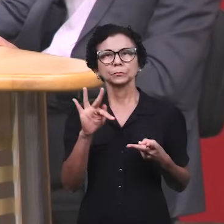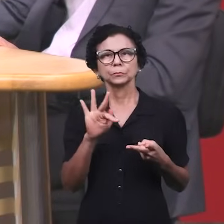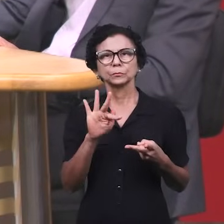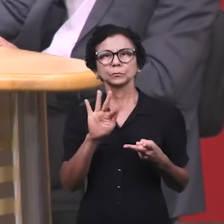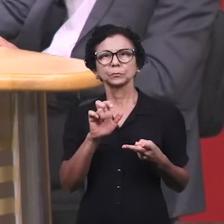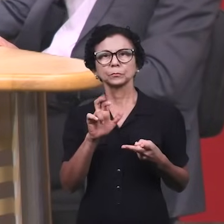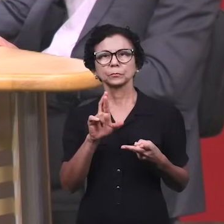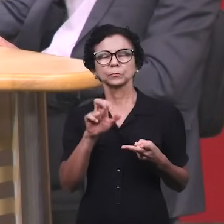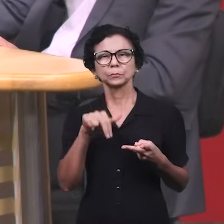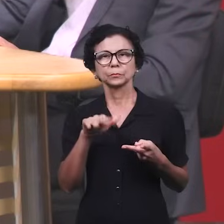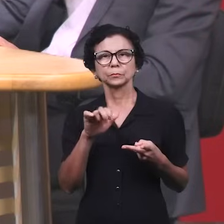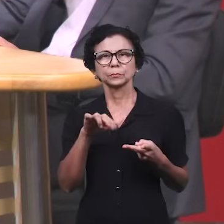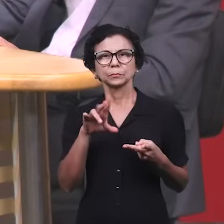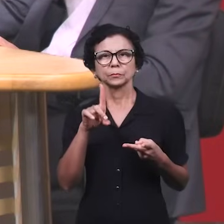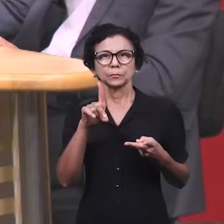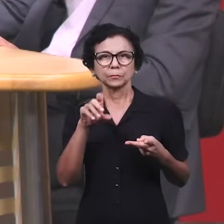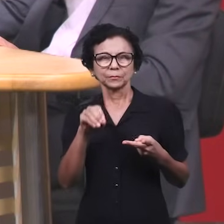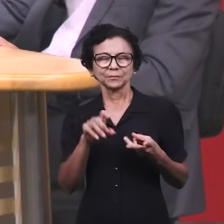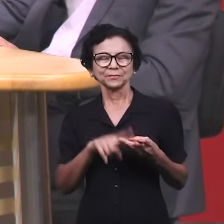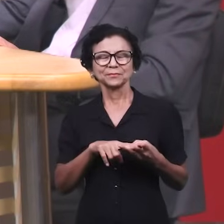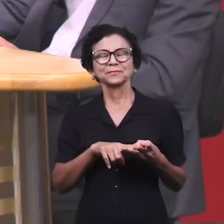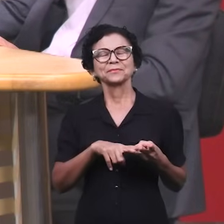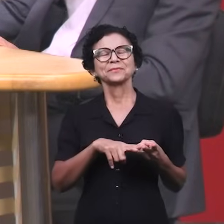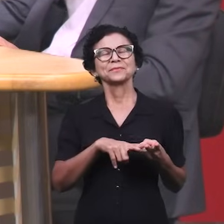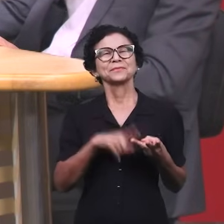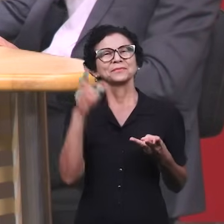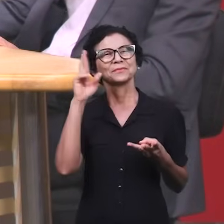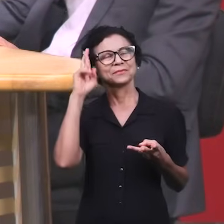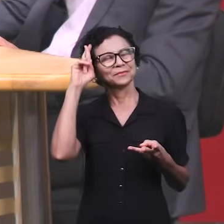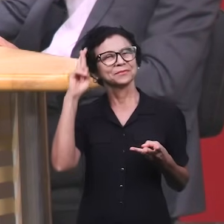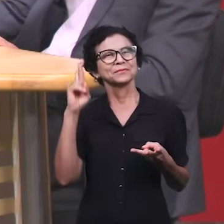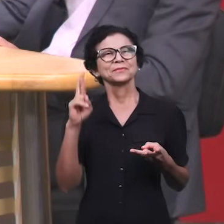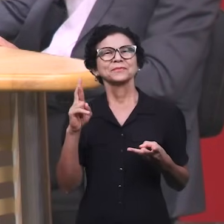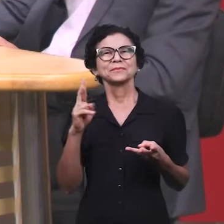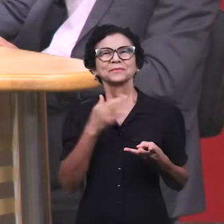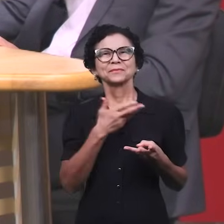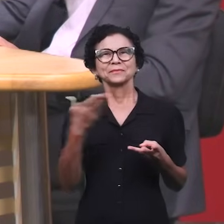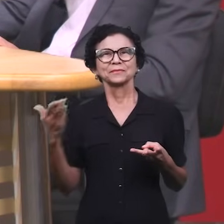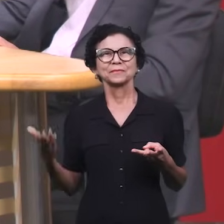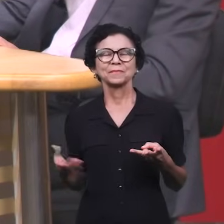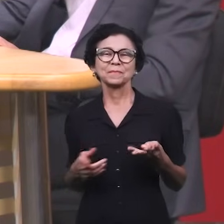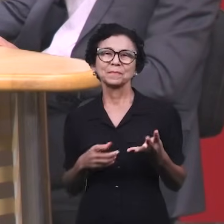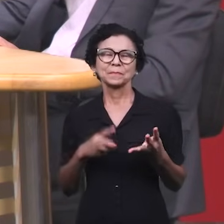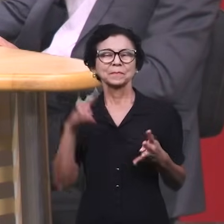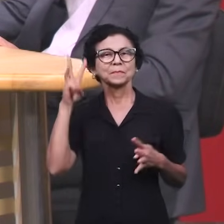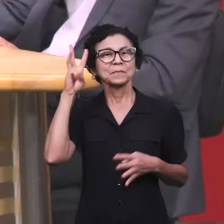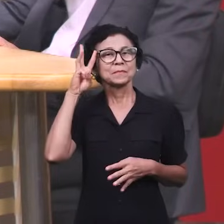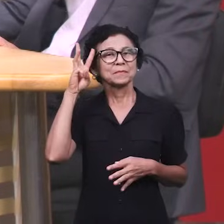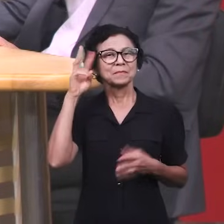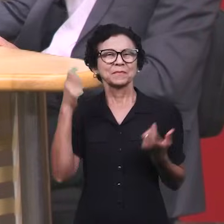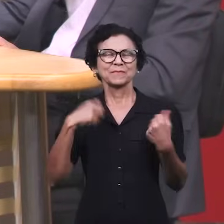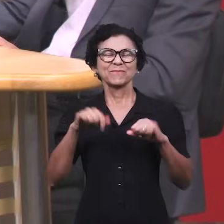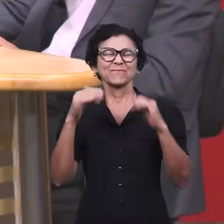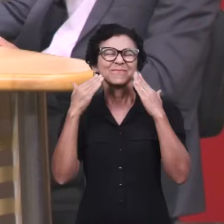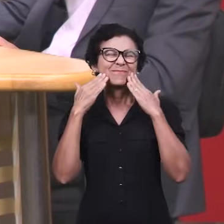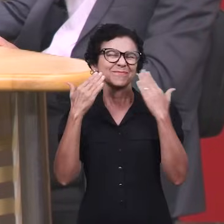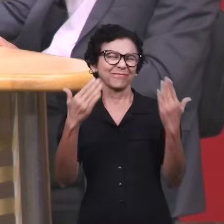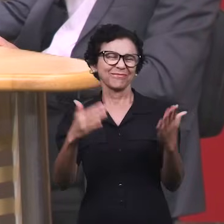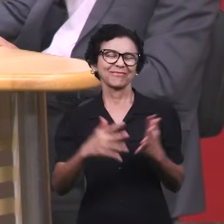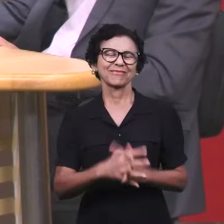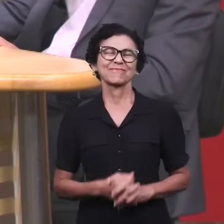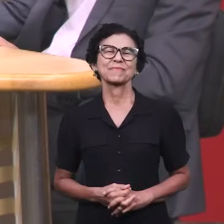Padre senhor a todos nós irmãos e amigos e o Alace Rosette não precisa nem apresentação né grande amigo